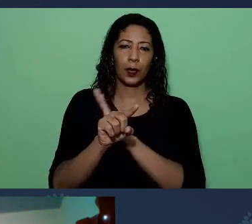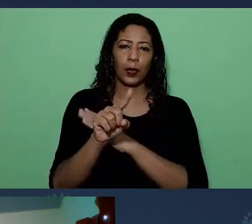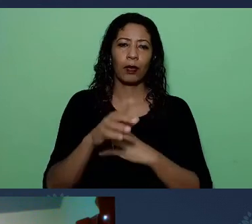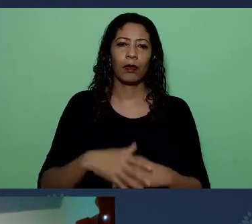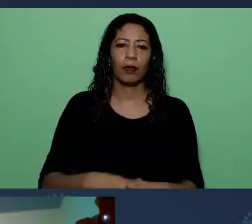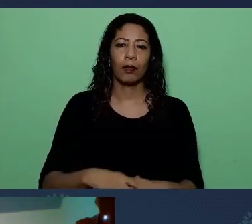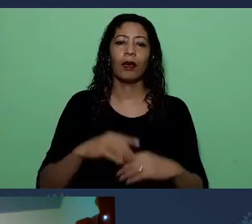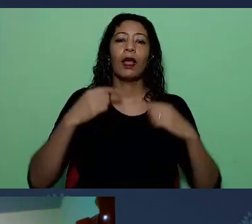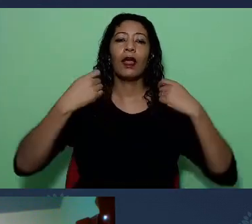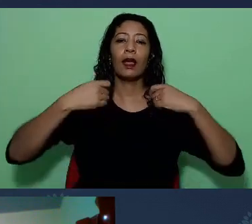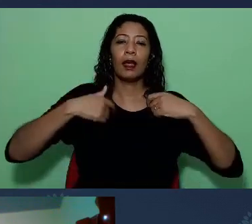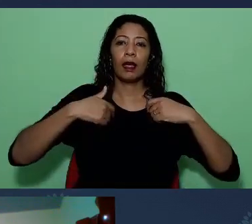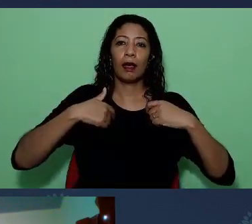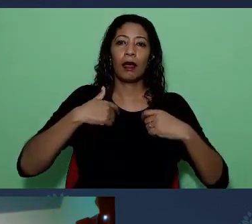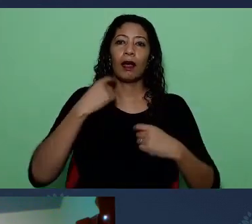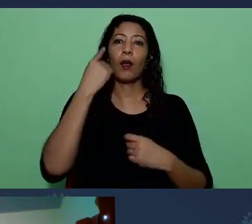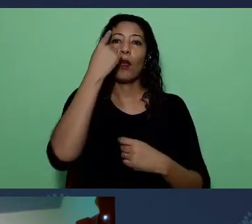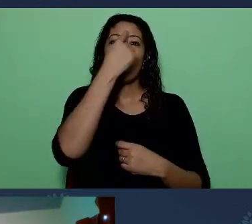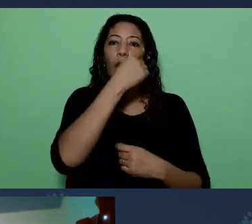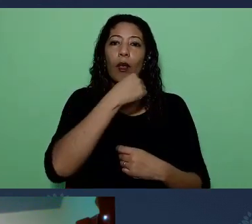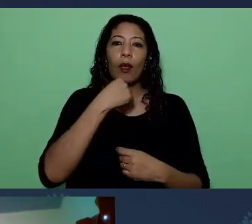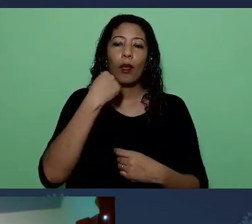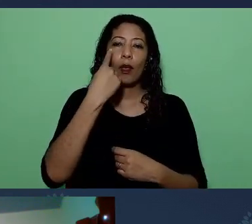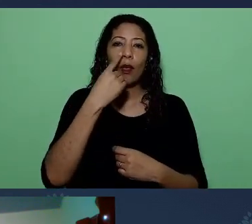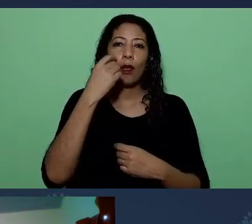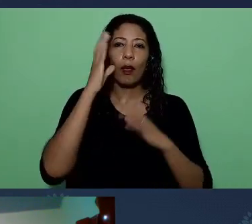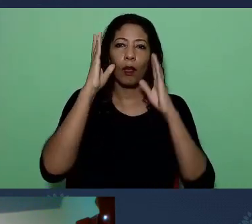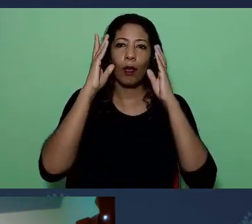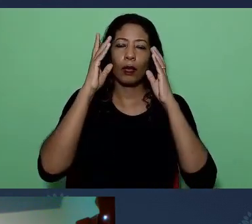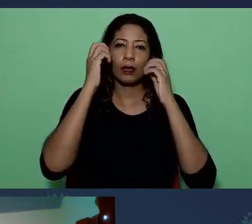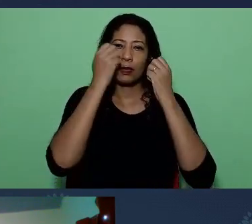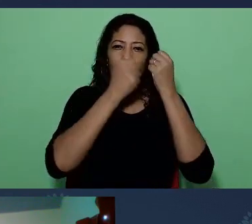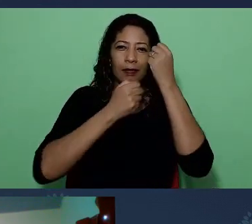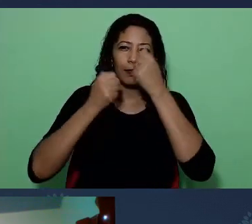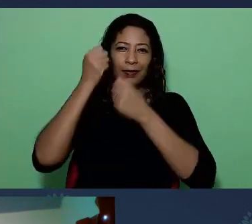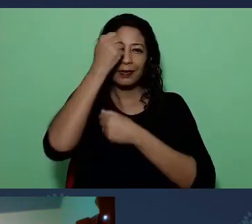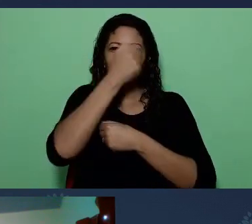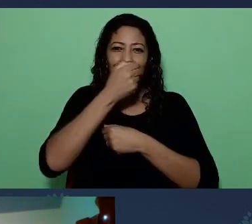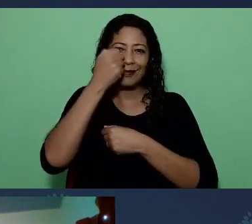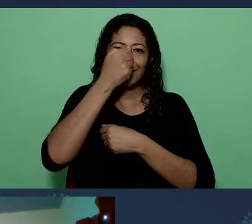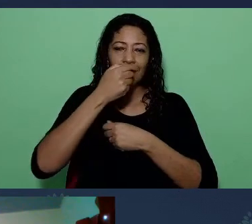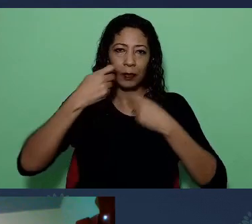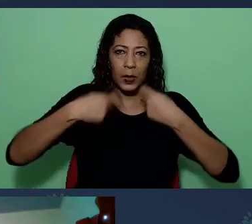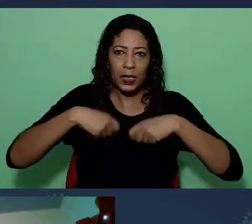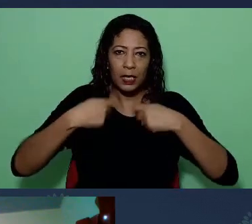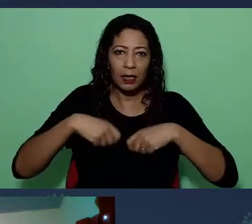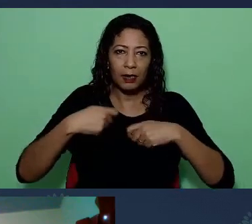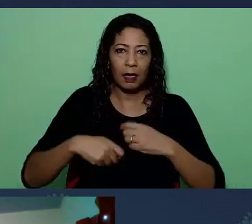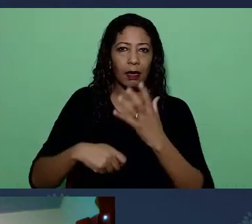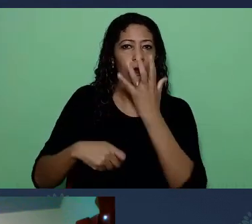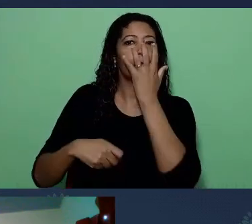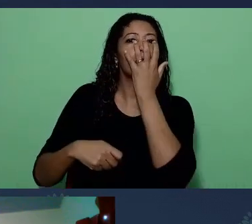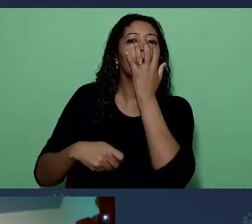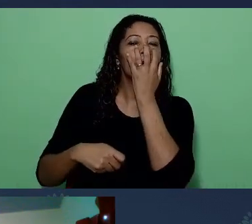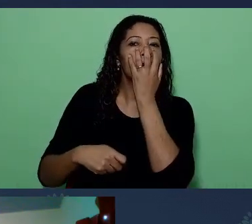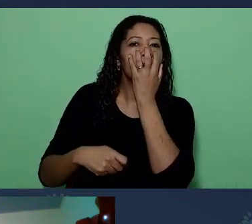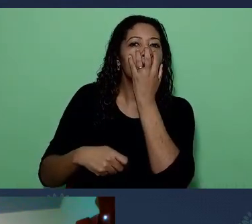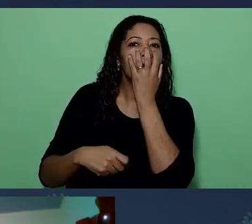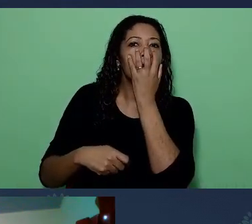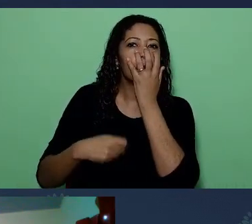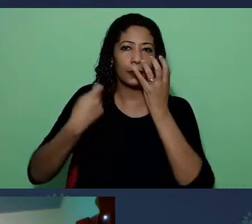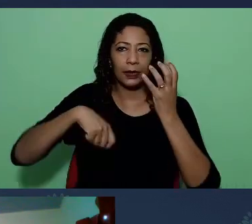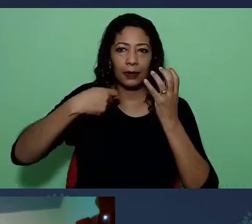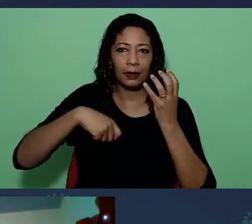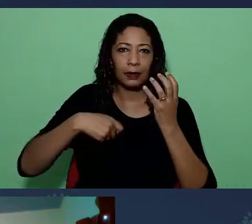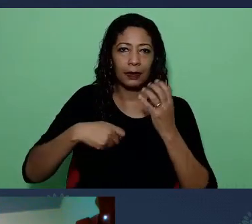o rosto para quem usa espaçador com máscara? Excelente, Thalita. Então, é o seguinte, a sua pergunta me